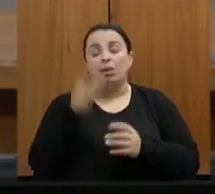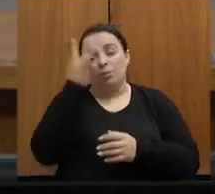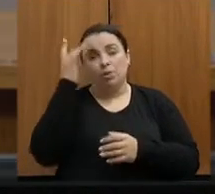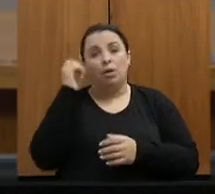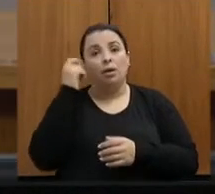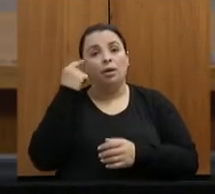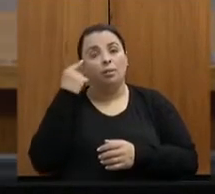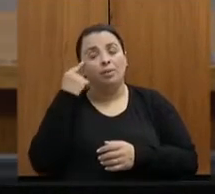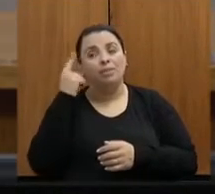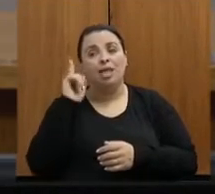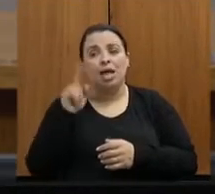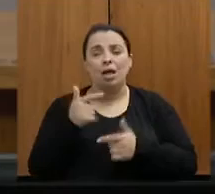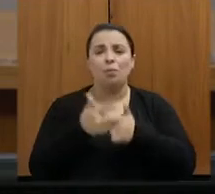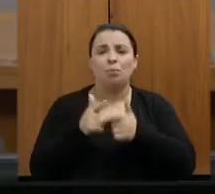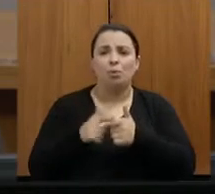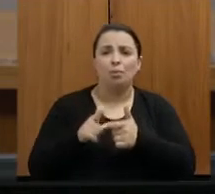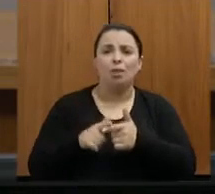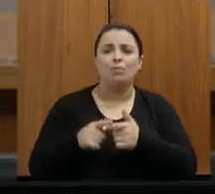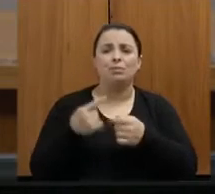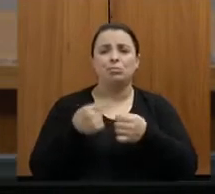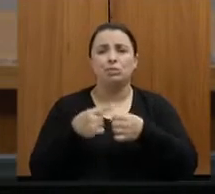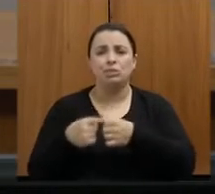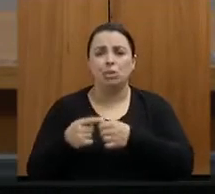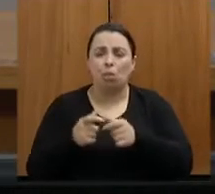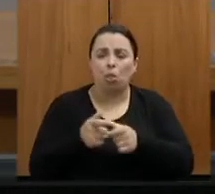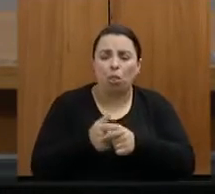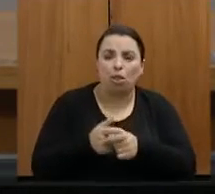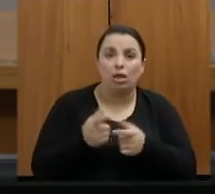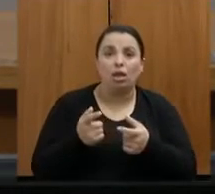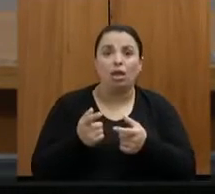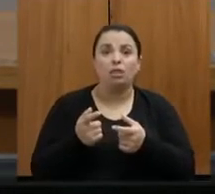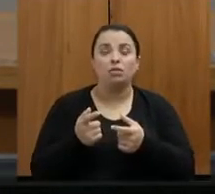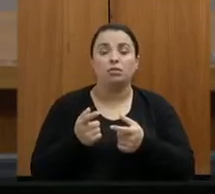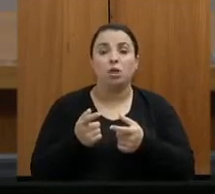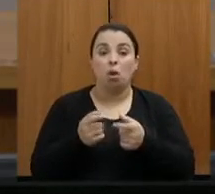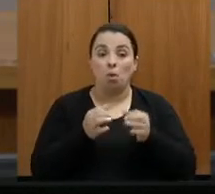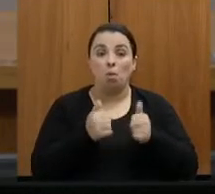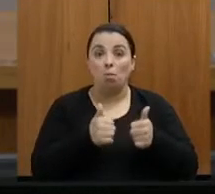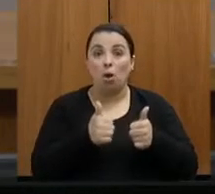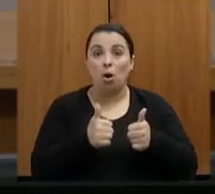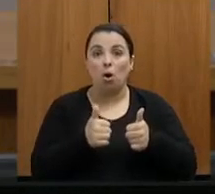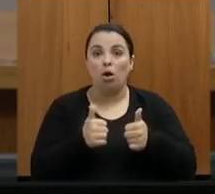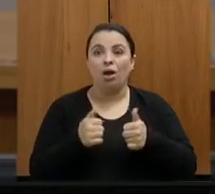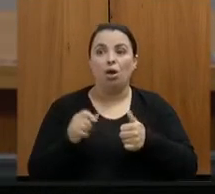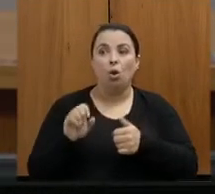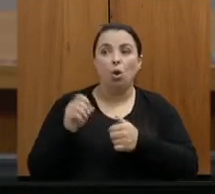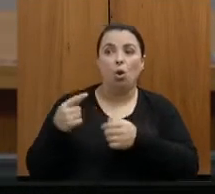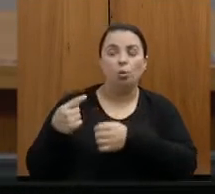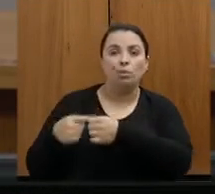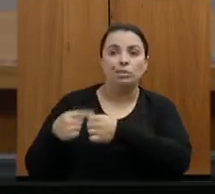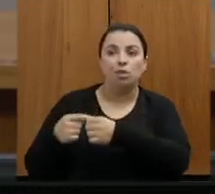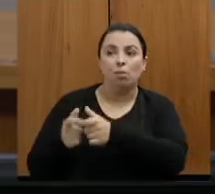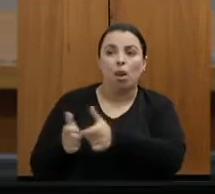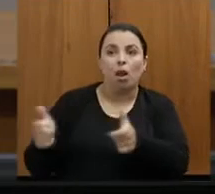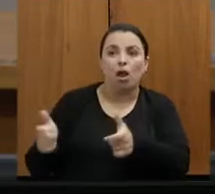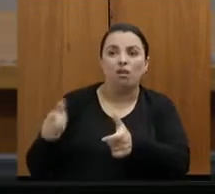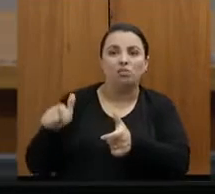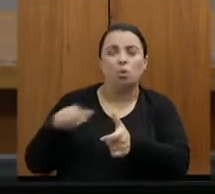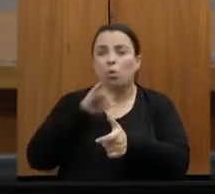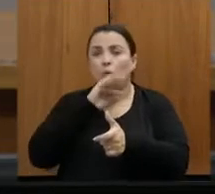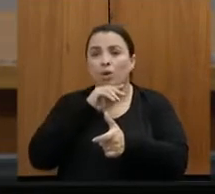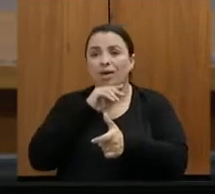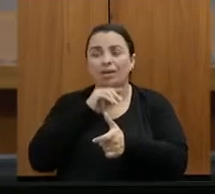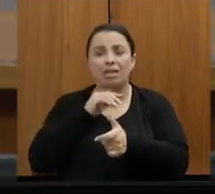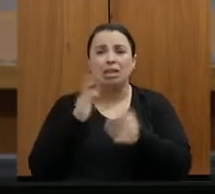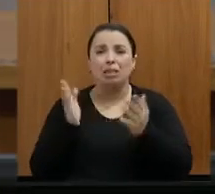execução em municípios grandes e execuções perfeitas em municípios pequenos, e vice-versa. Então, a realidade não está condicionada ao